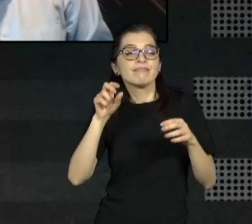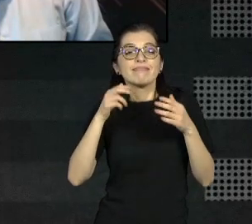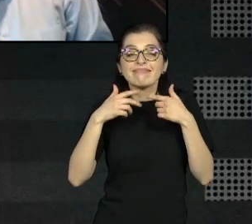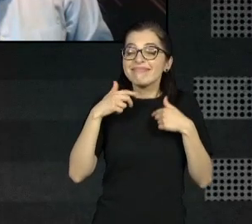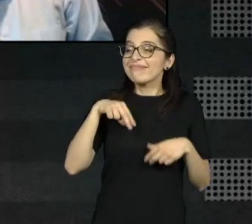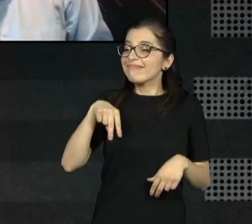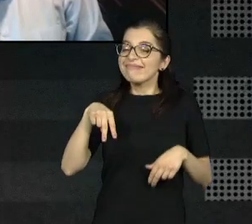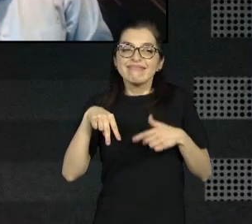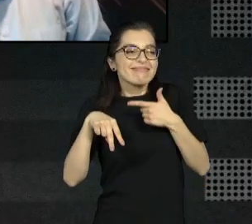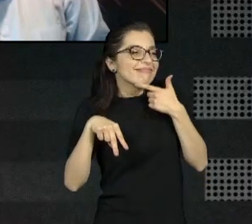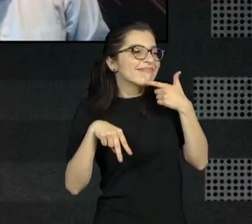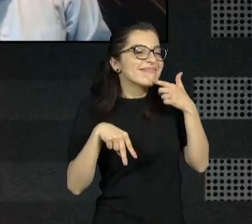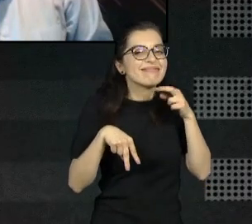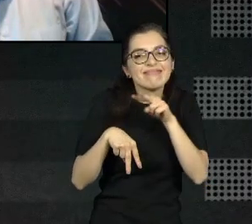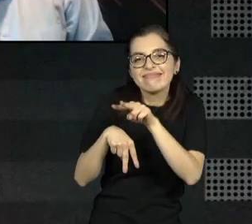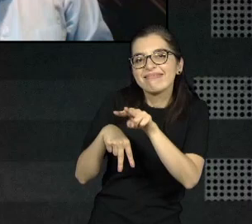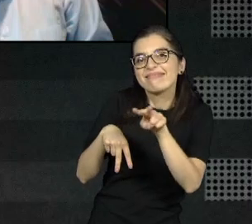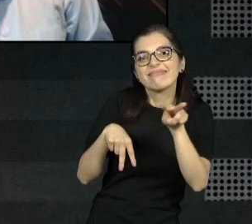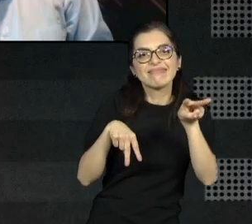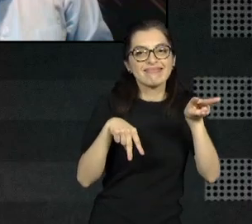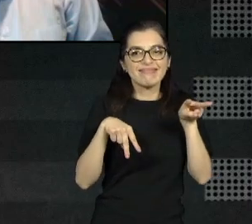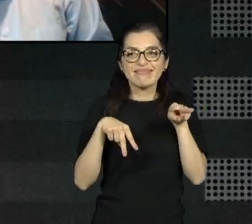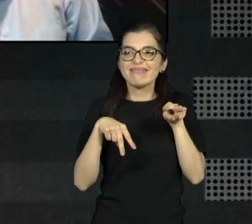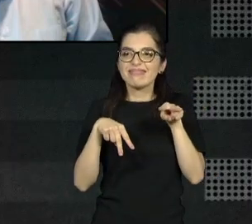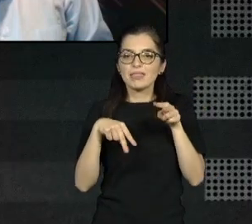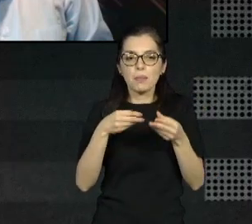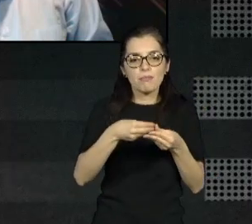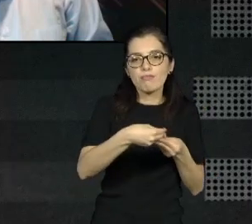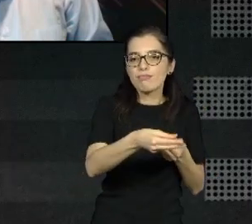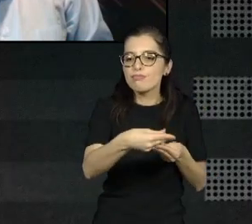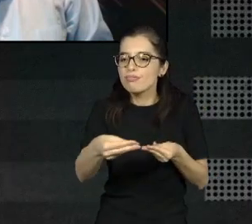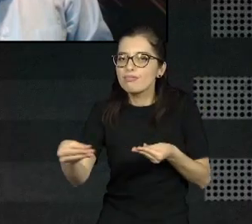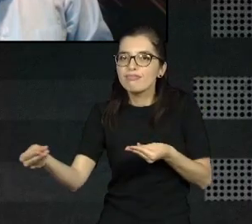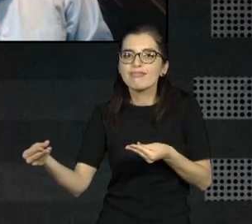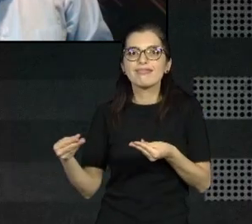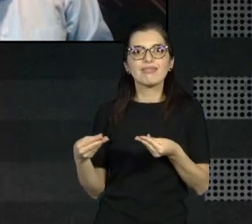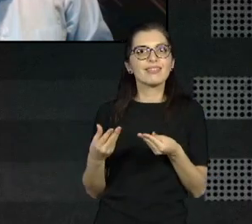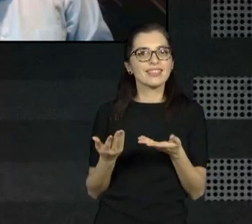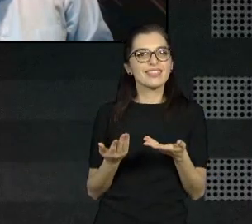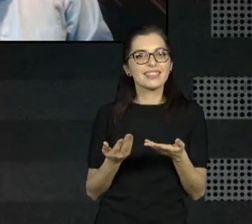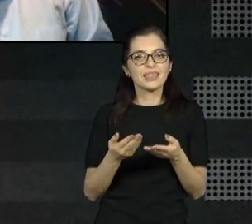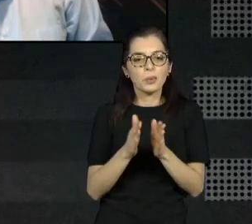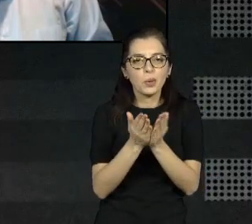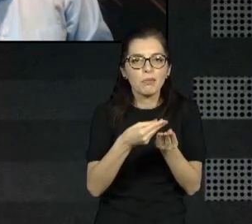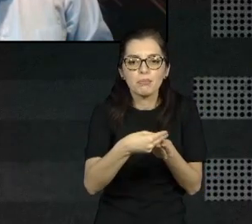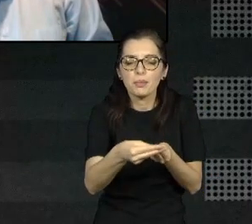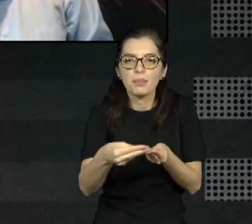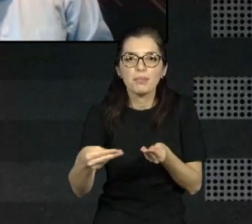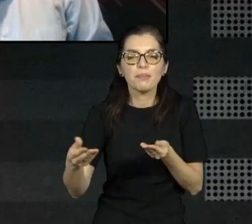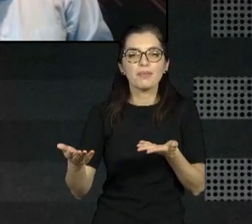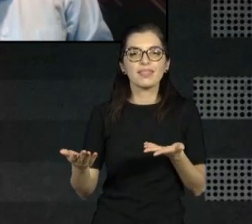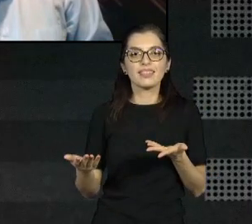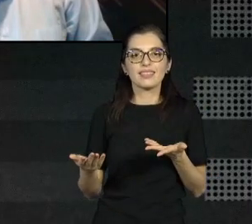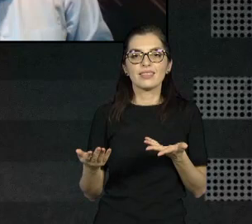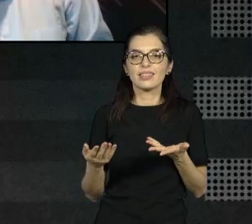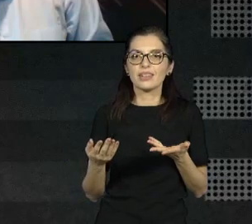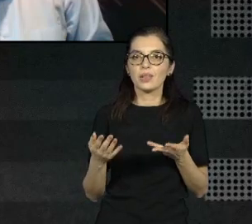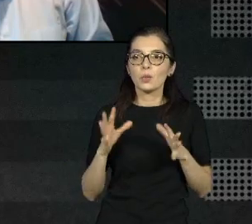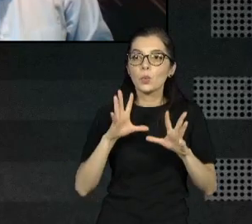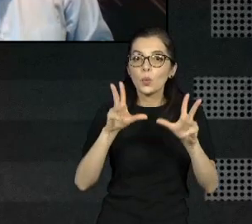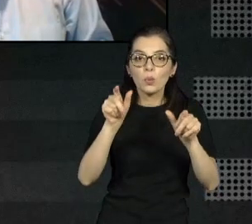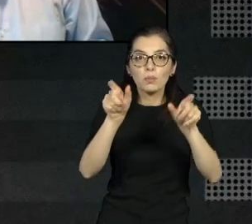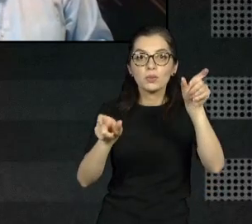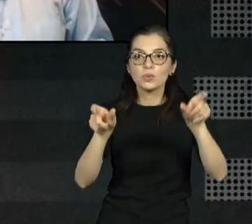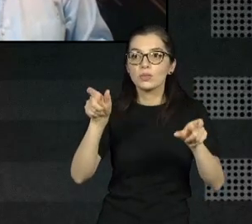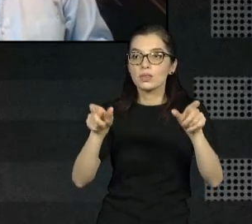um pouco contido, e vai distribuindo a sua obra por todos nós velhinhos, que